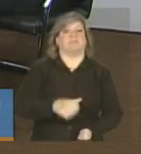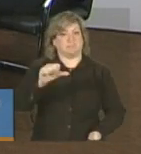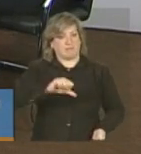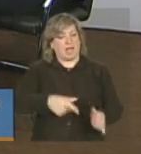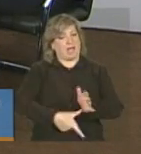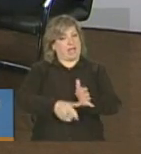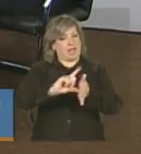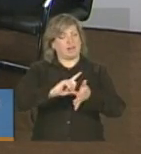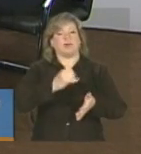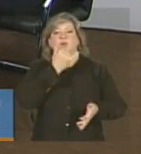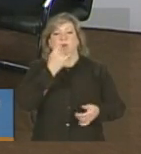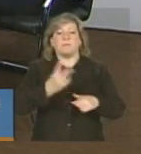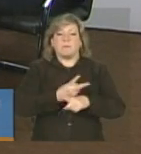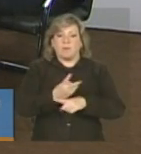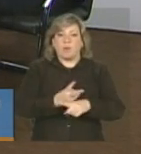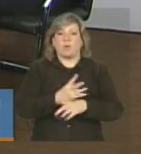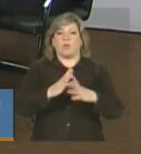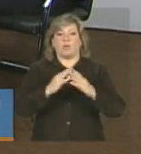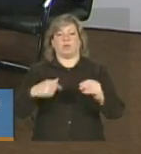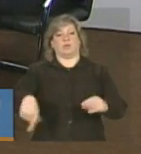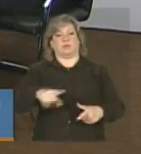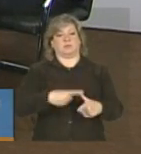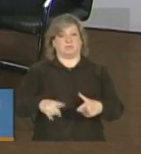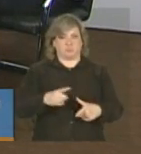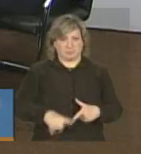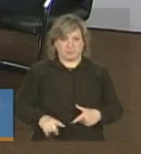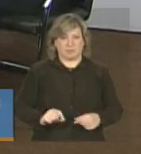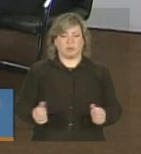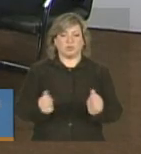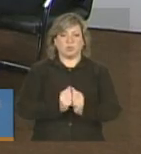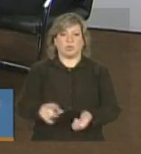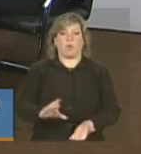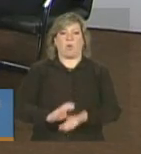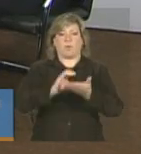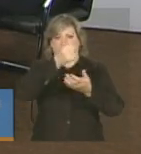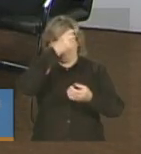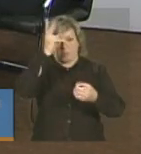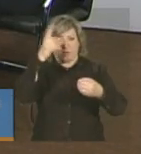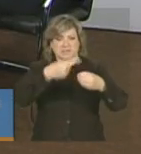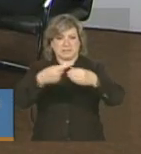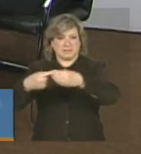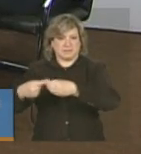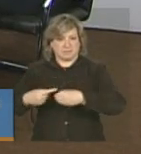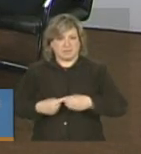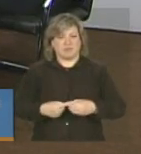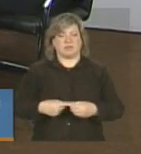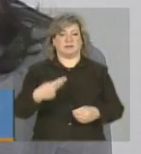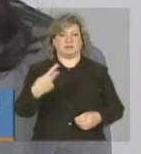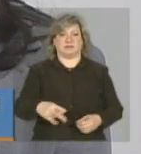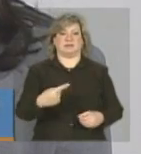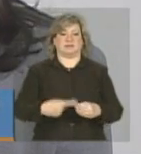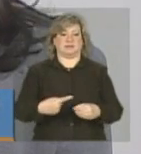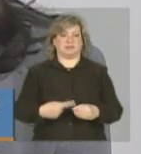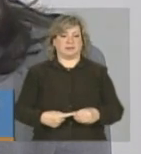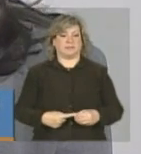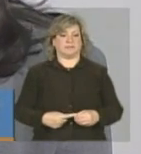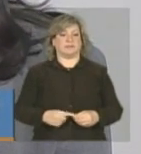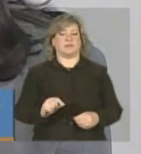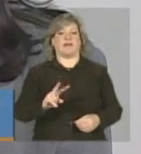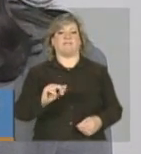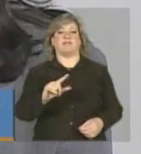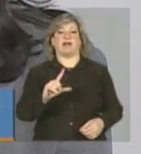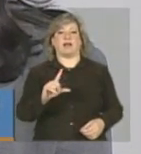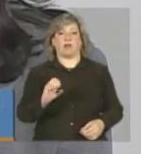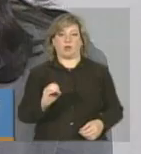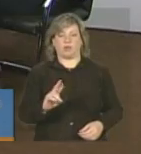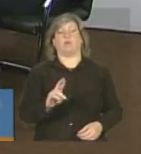aplicativos. Então, a entidade, se ela puder, ela monitore junto ao conselho municipal da cidade dela a validação